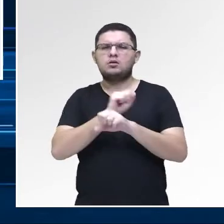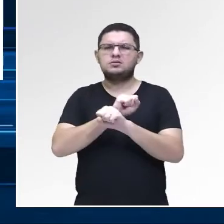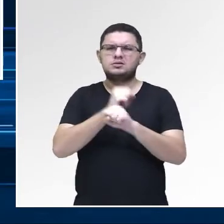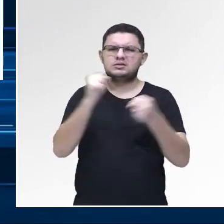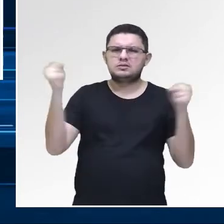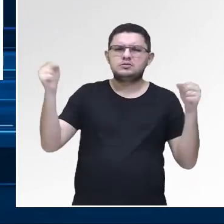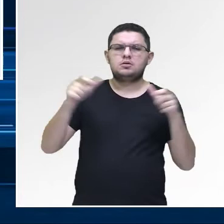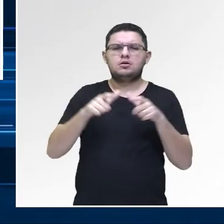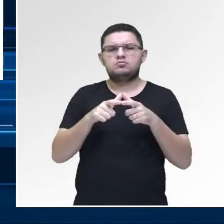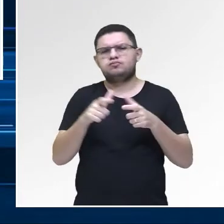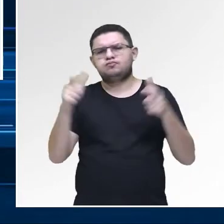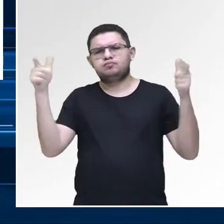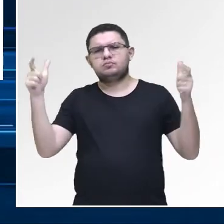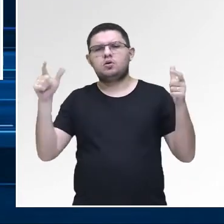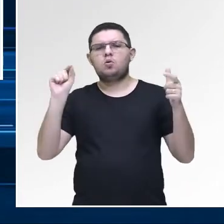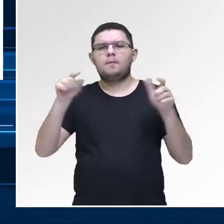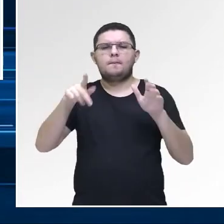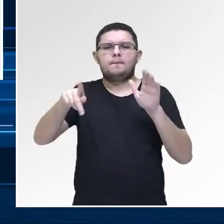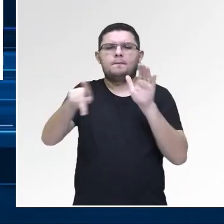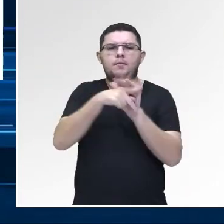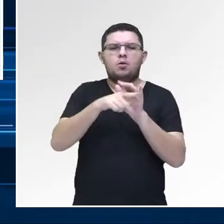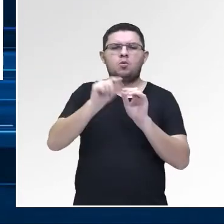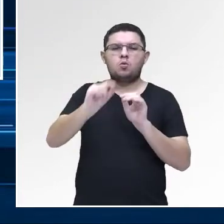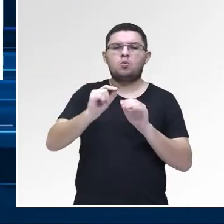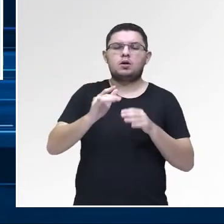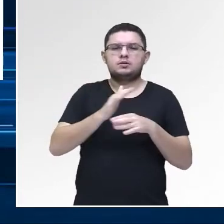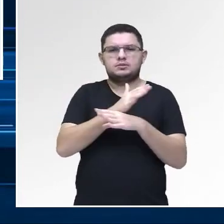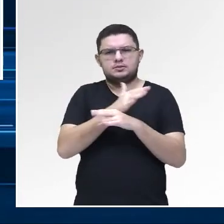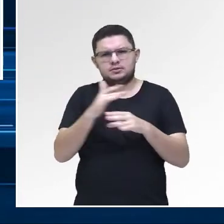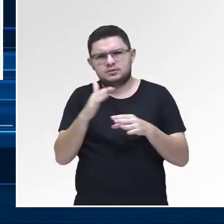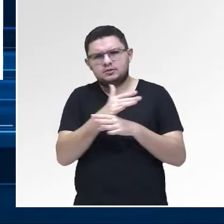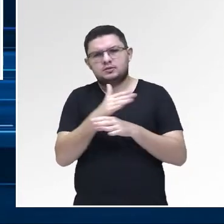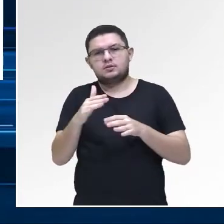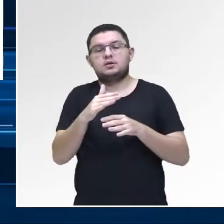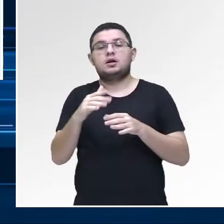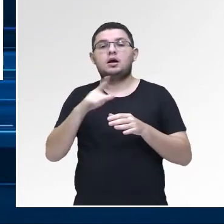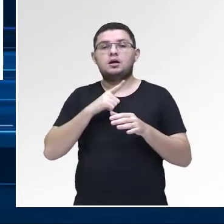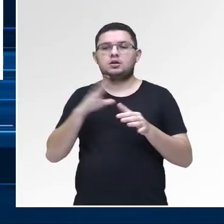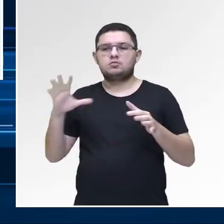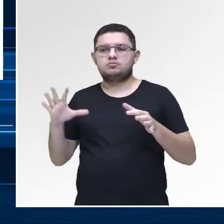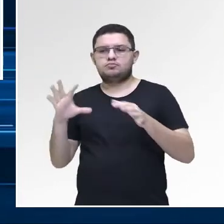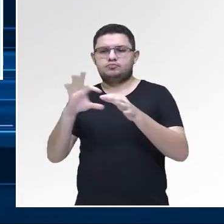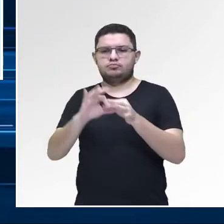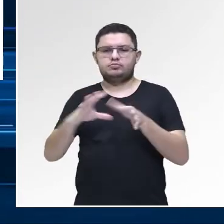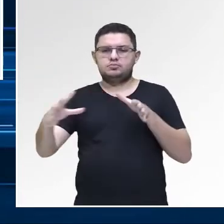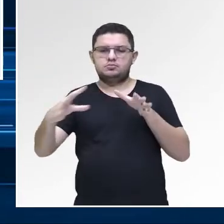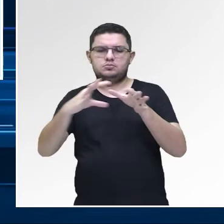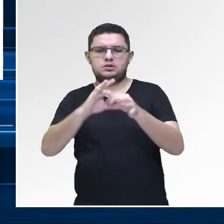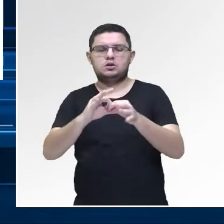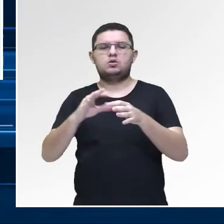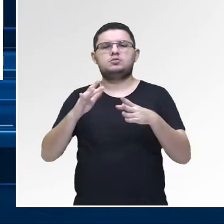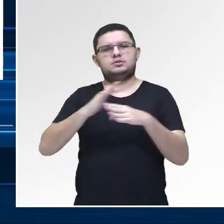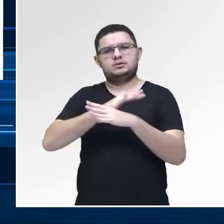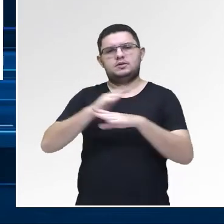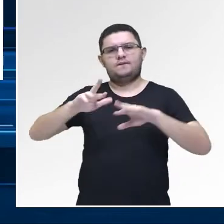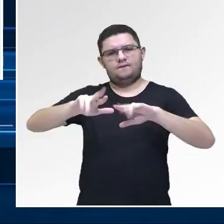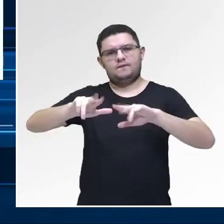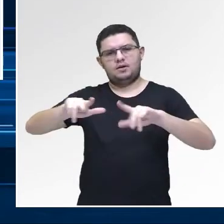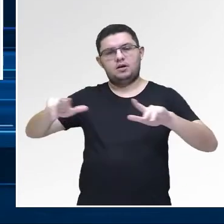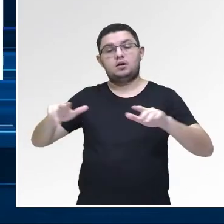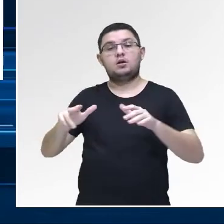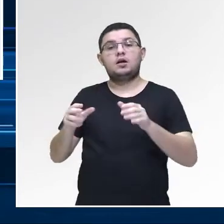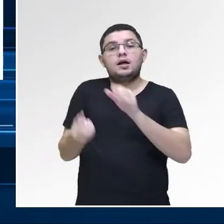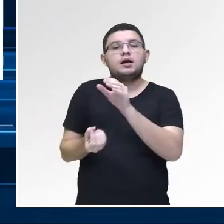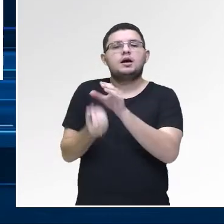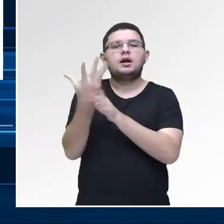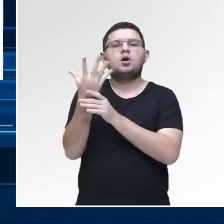mais cidades, né, a ponto de se unirem, ficarem conurbadas, né? Quando a conurbação dá origem a